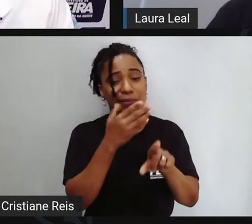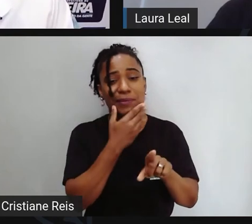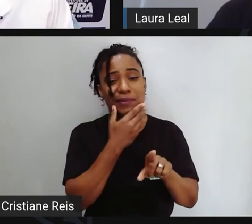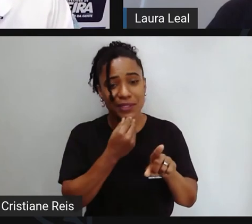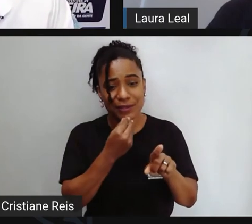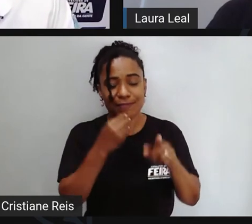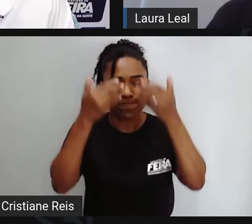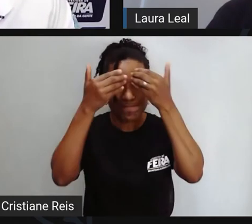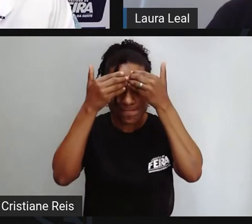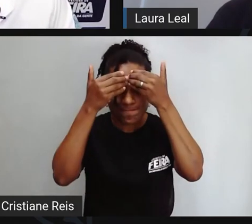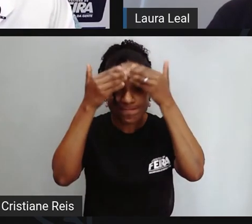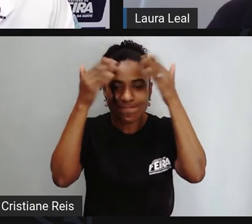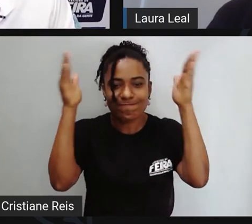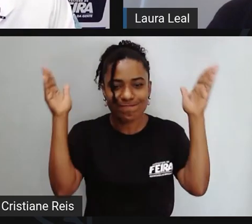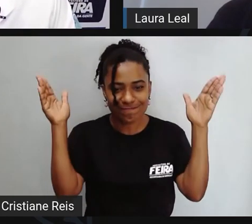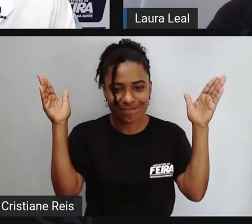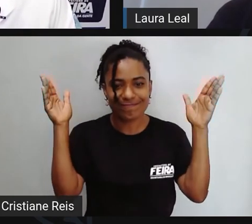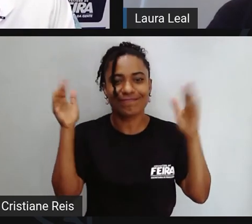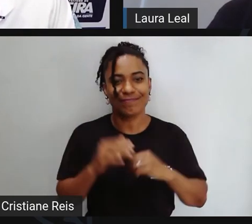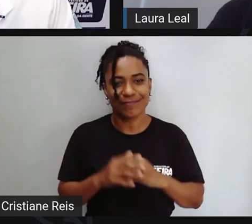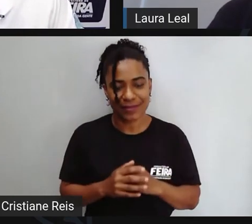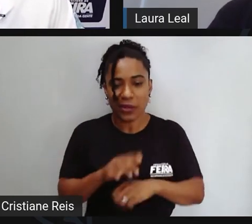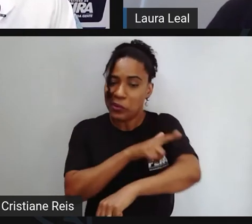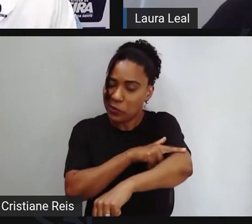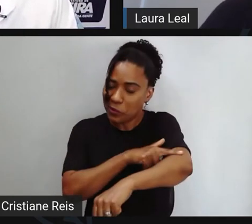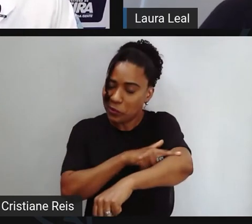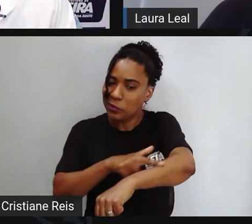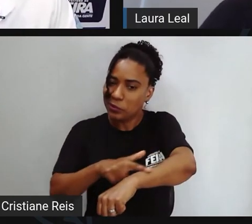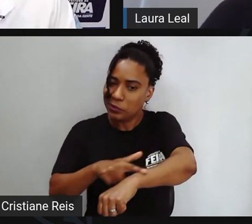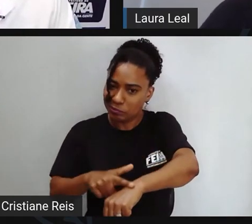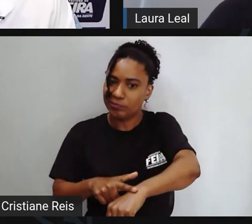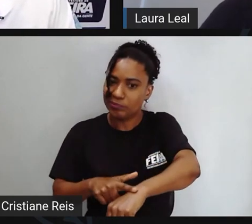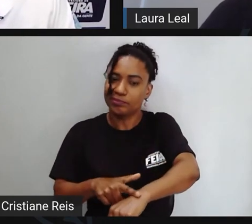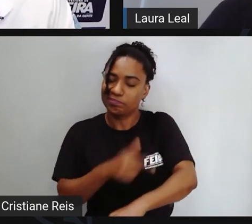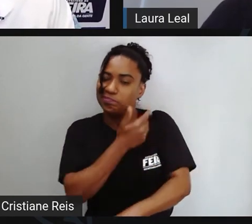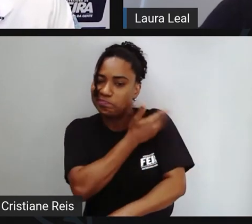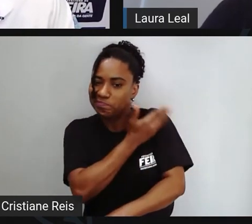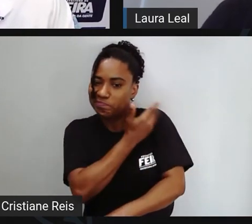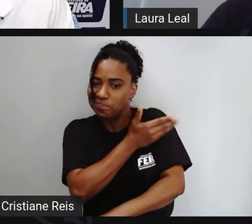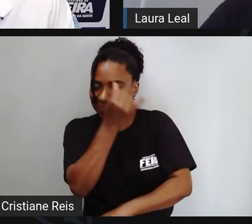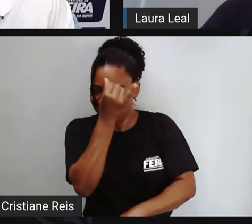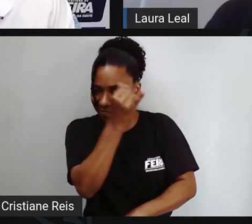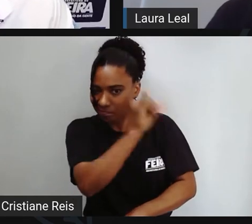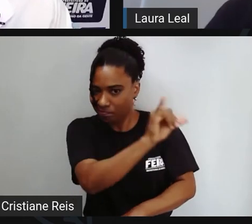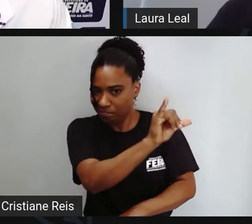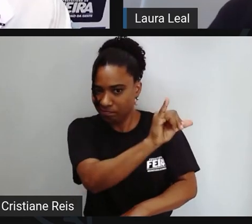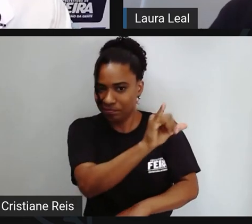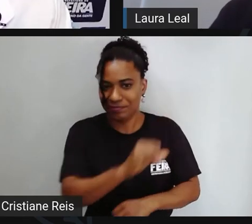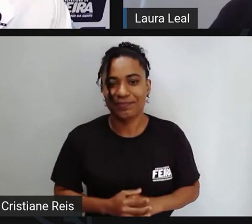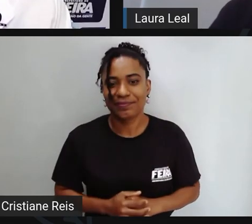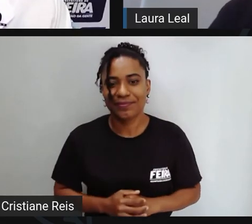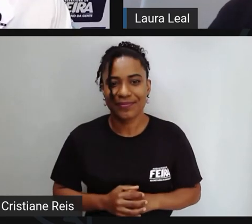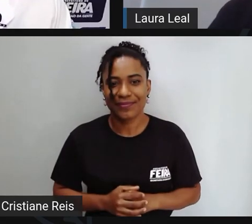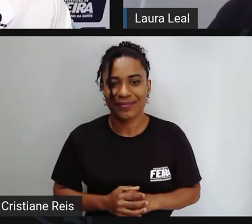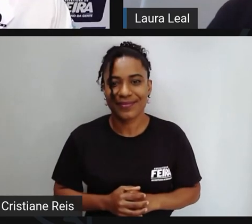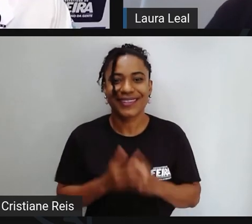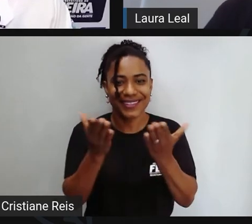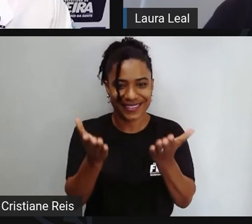cabeça e parem com certos comportamentos que são construídos ao longo da história. certo? Quer falar mais alguma coisa pro